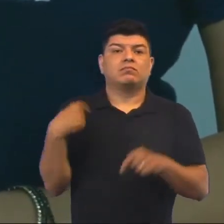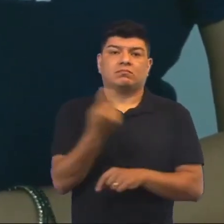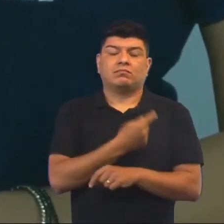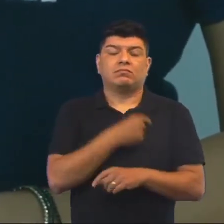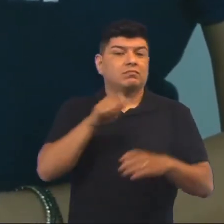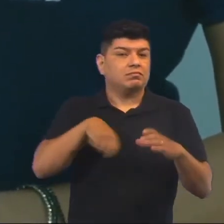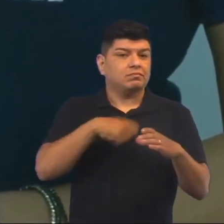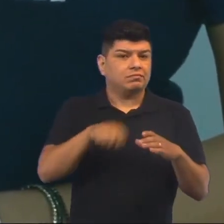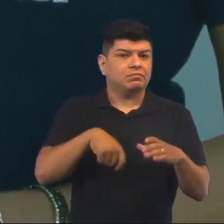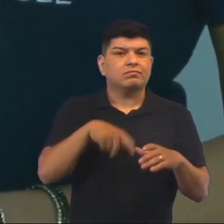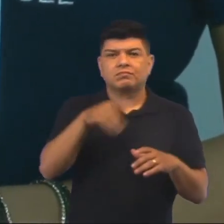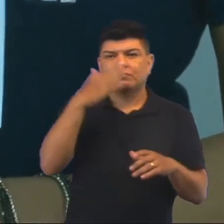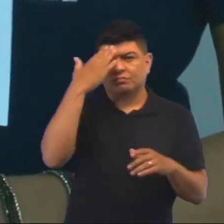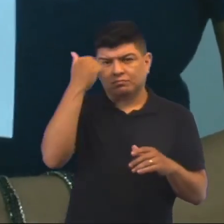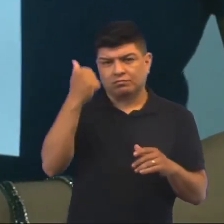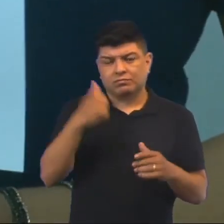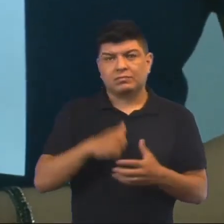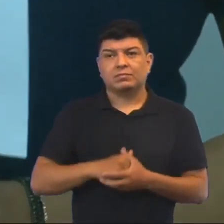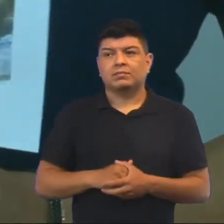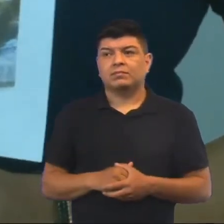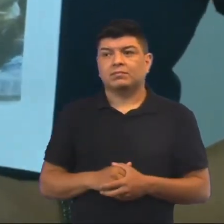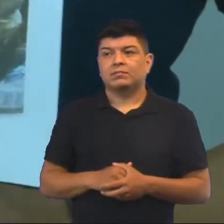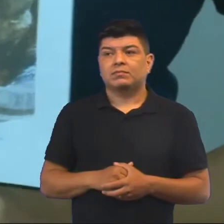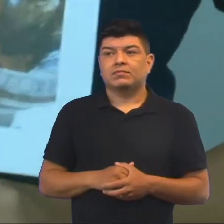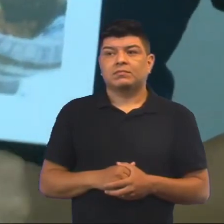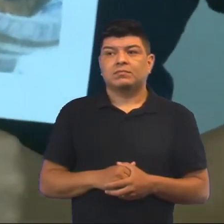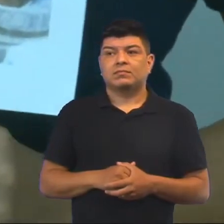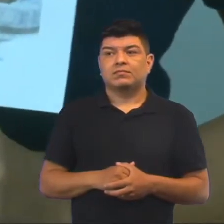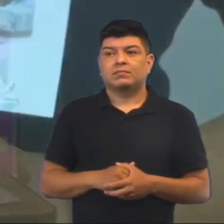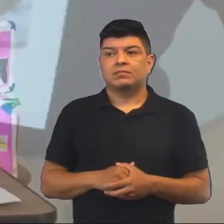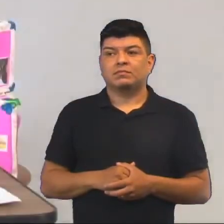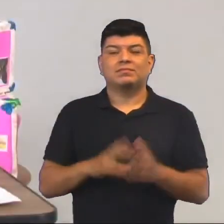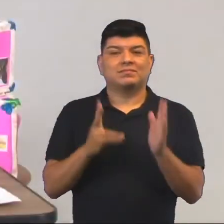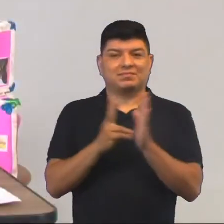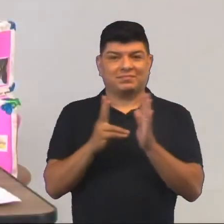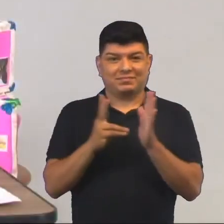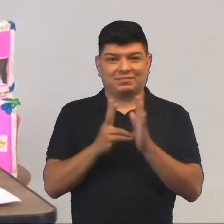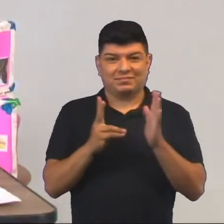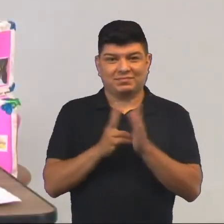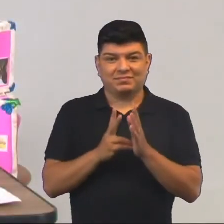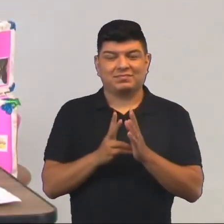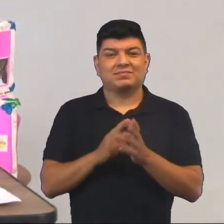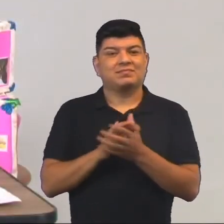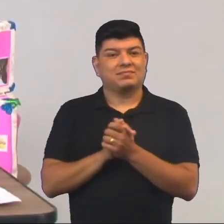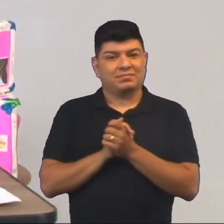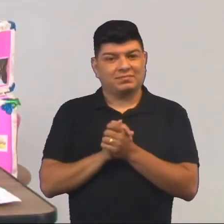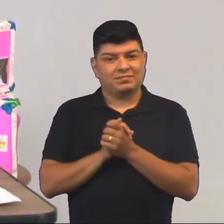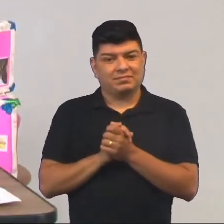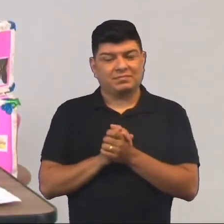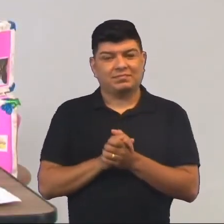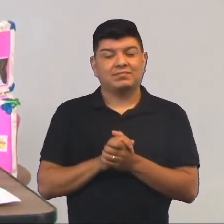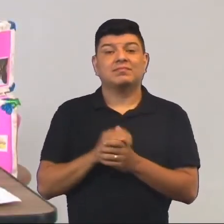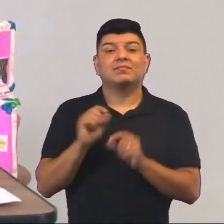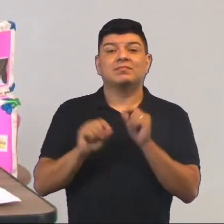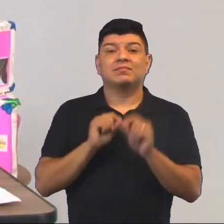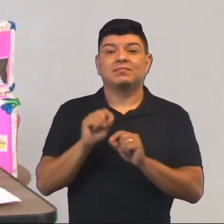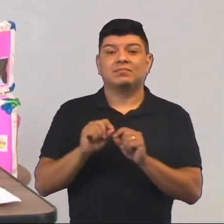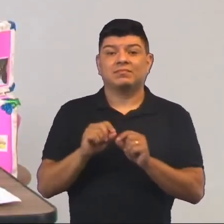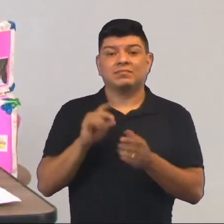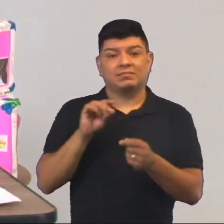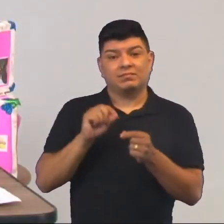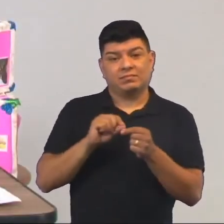nossa culinária? Alguém sabe? Foram os indígenas, muito bem. E a paçoca, ela